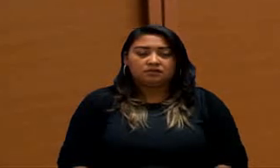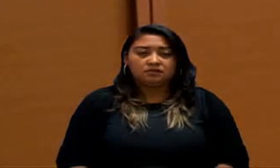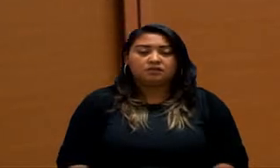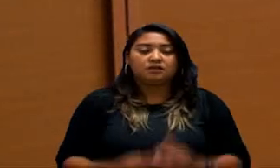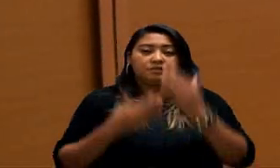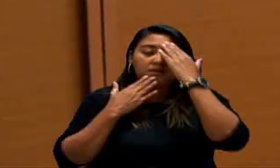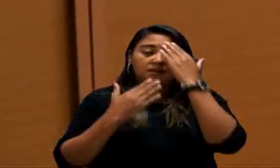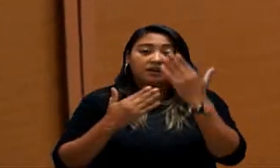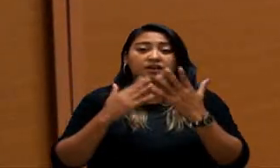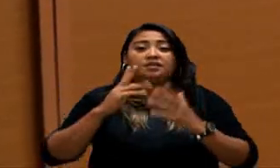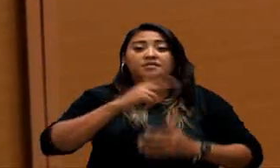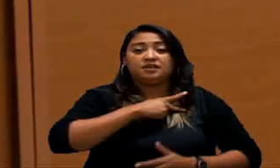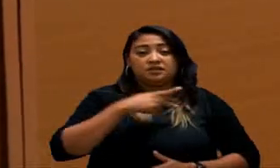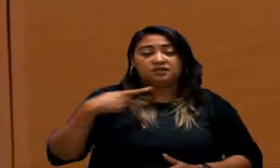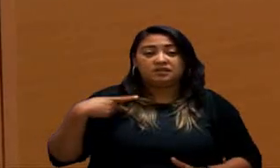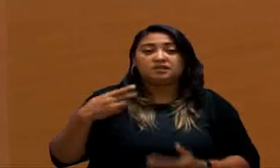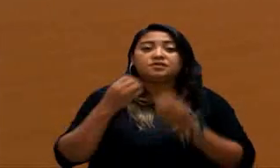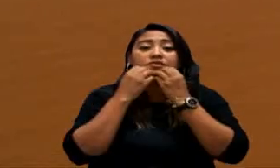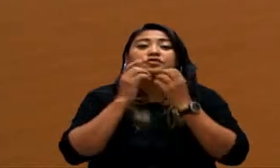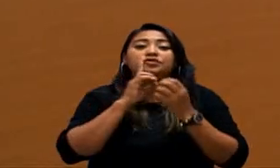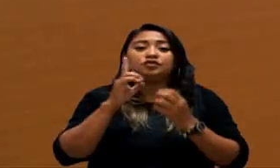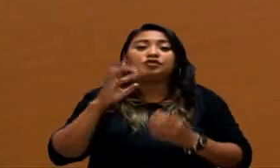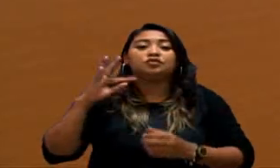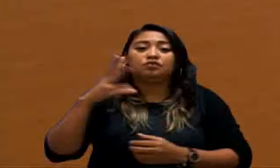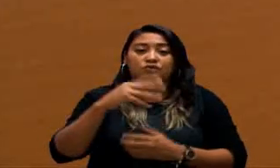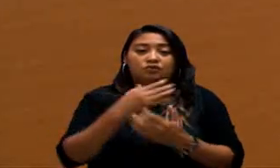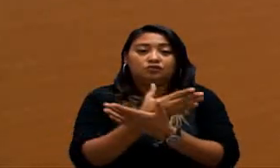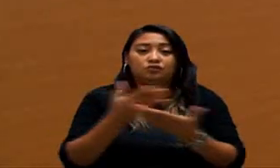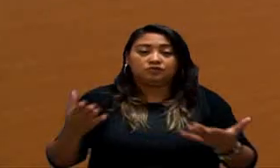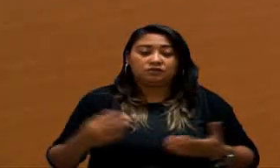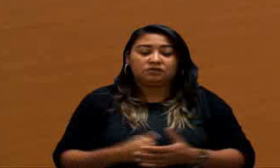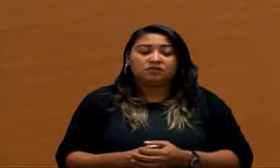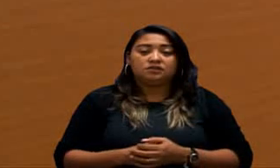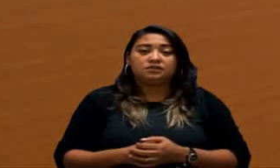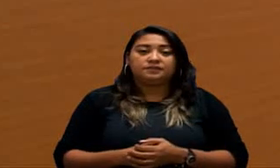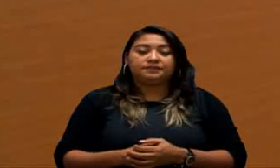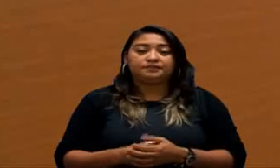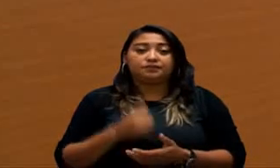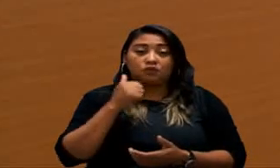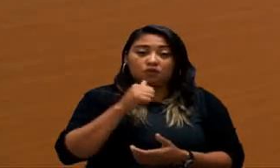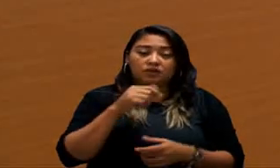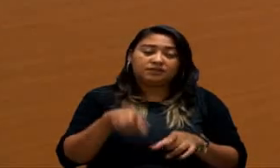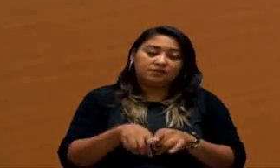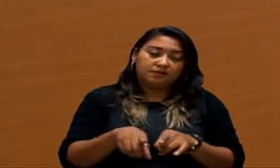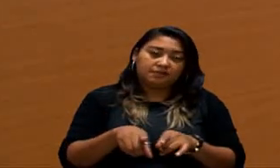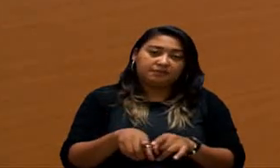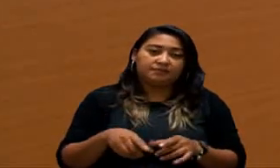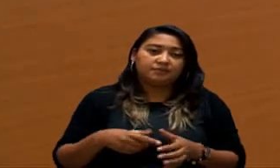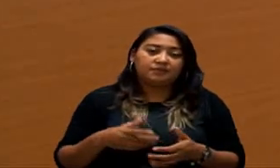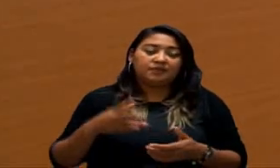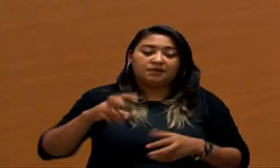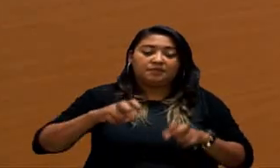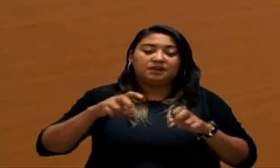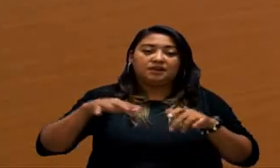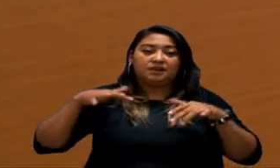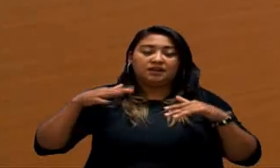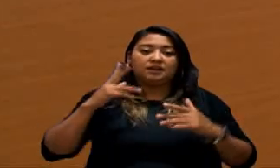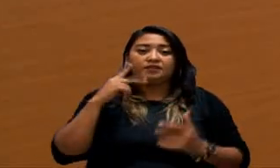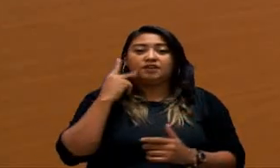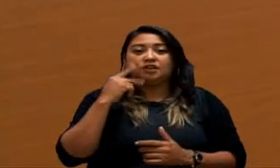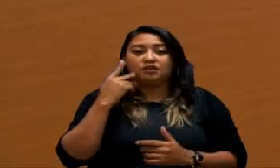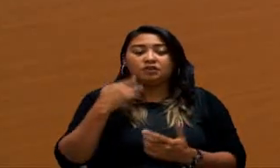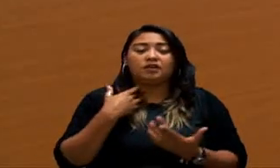Obrigado, presidente. Bom dia novamente a todos e a todas. Está no plenário, nobres